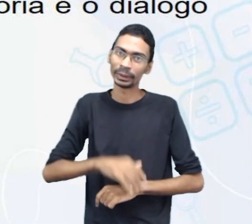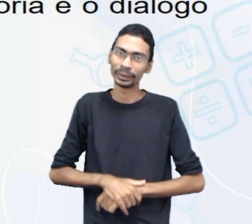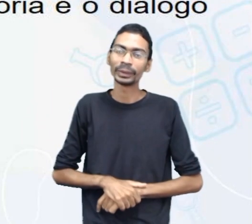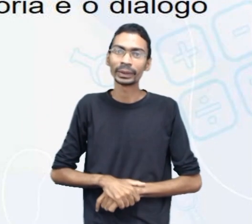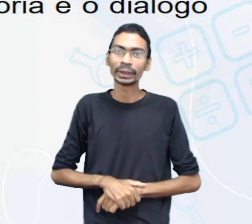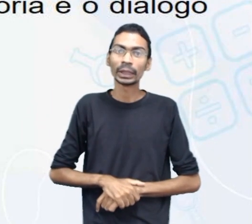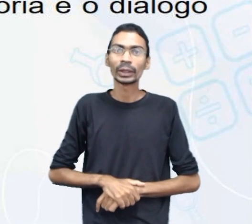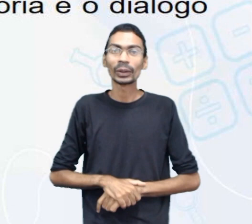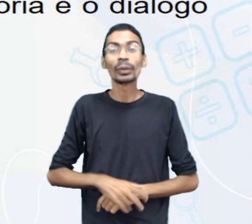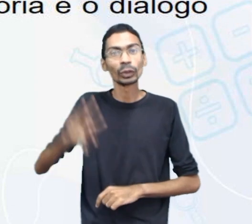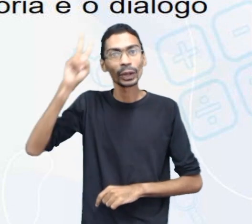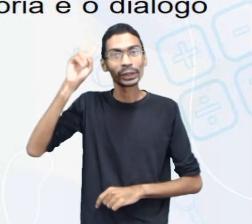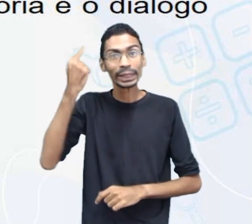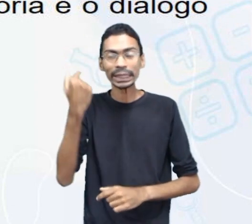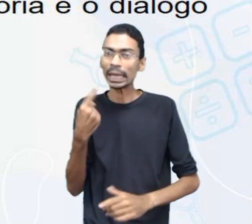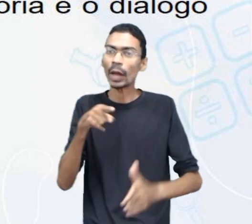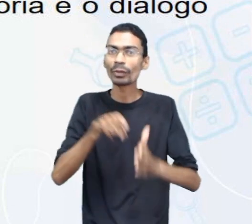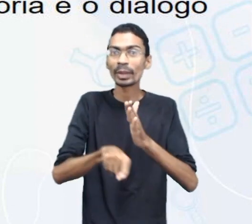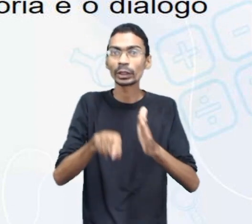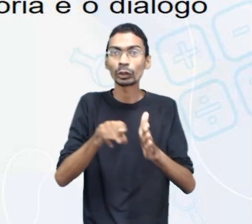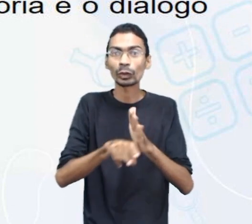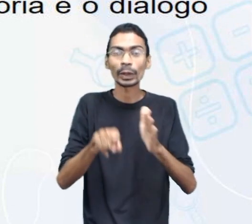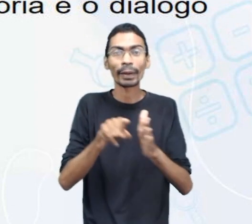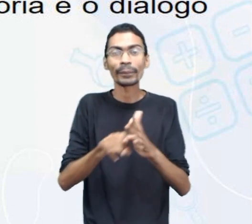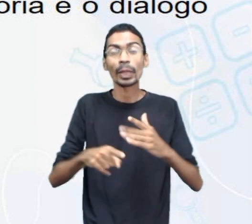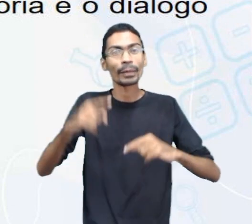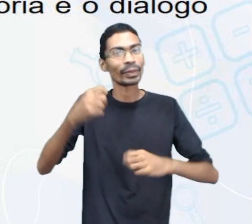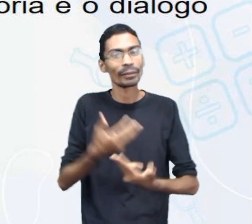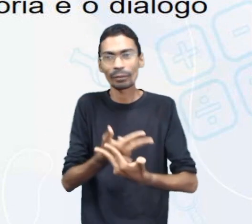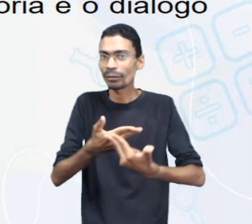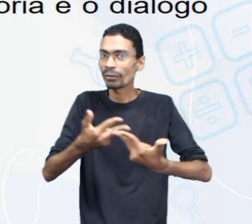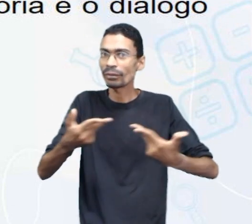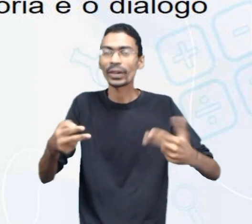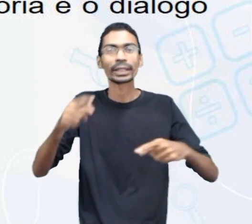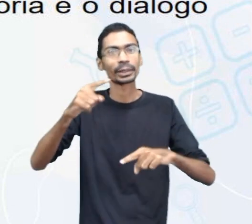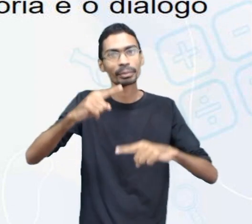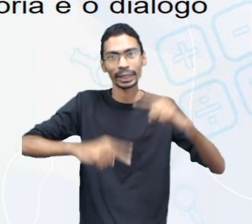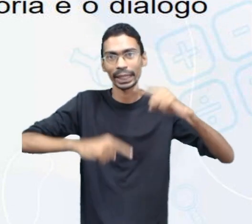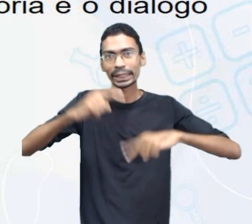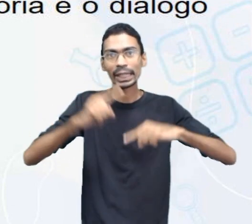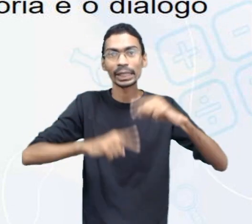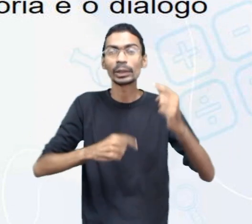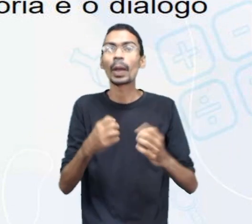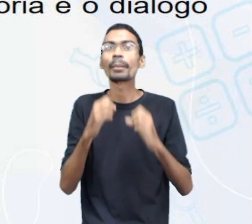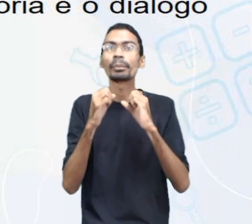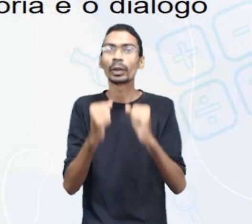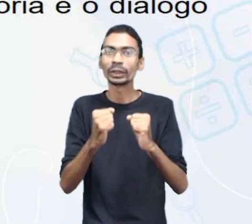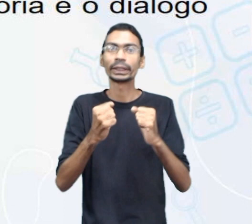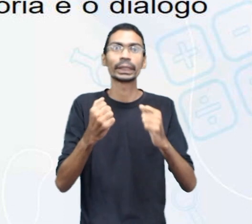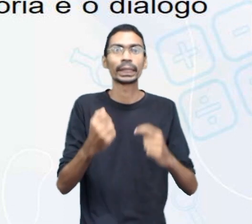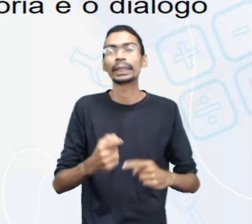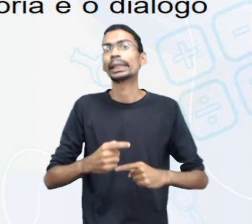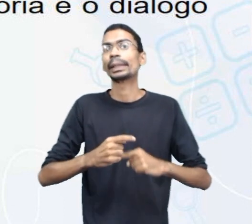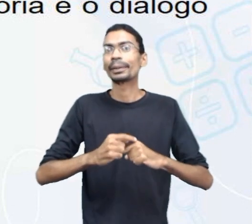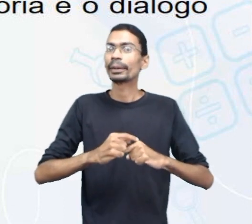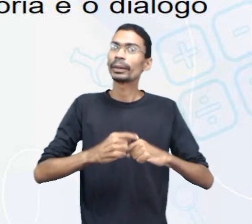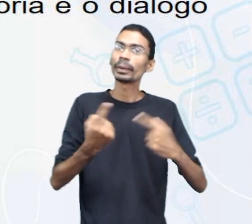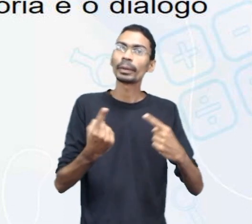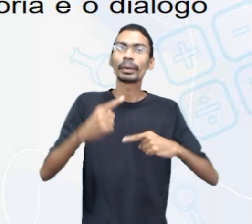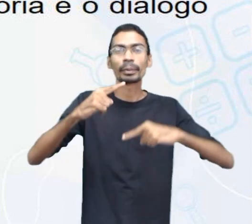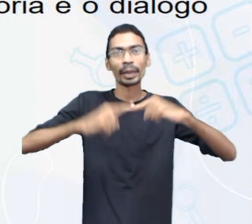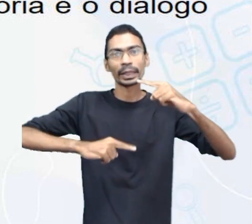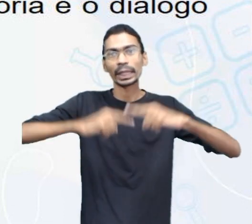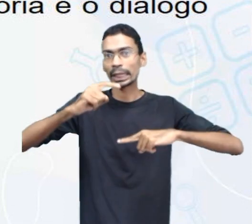como fonte de pesquisa uma série de materiais podem ser Fontes materiais e fontes não